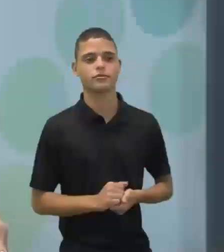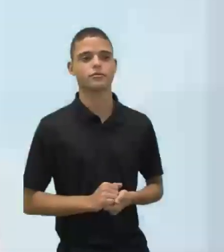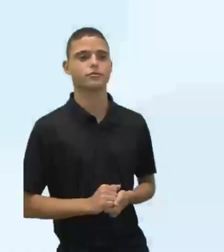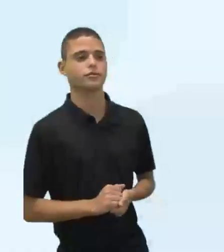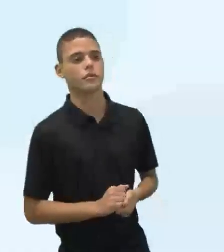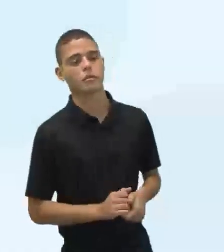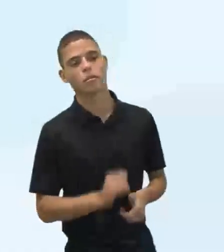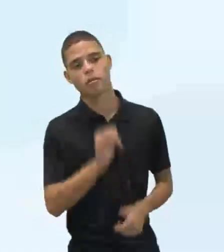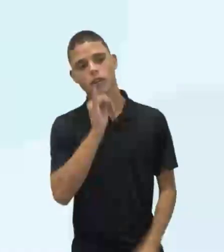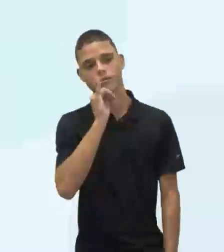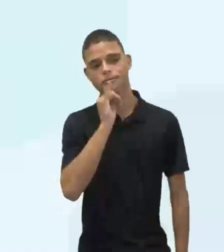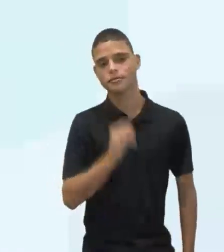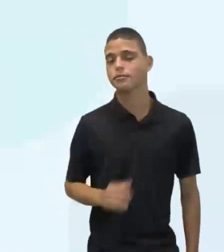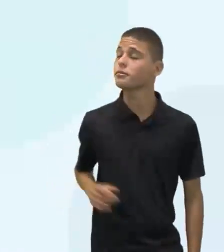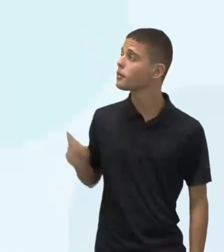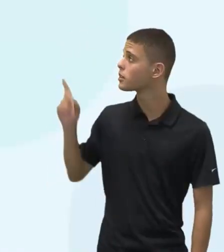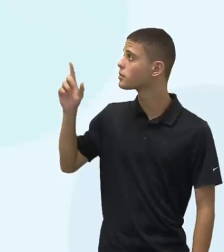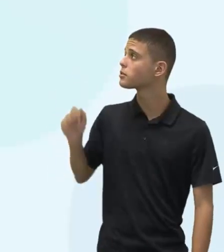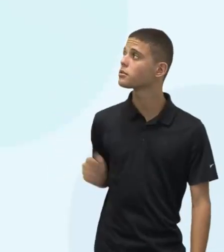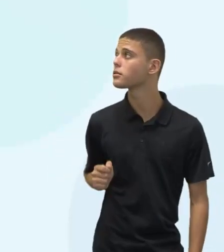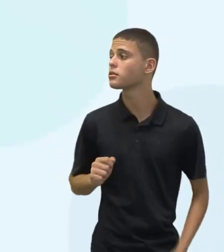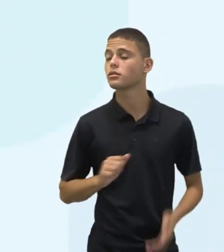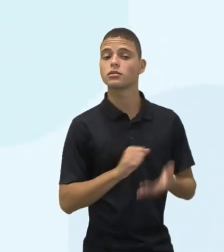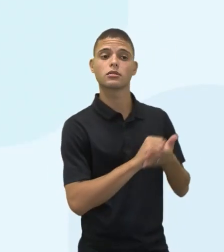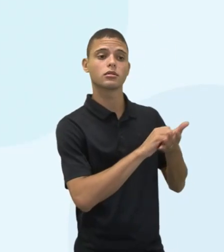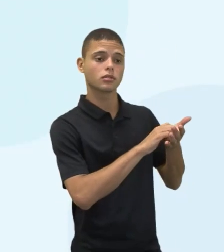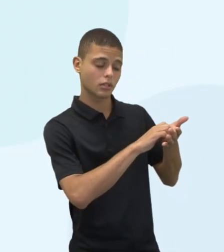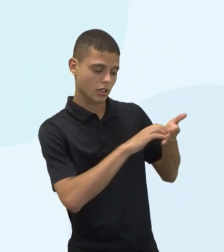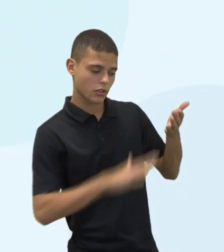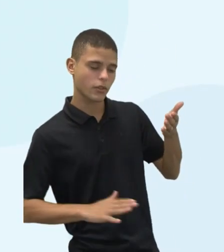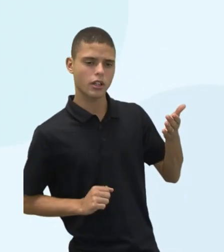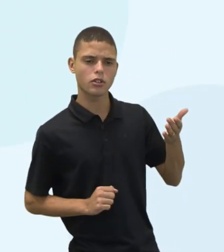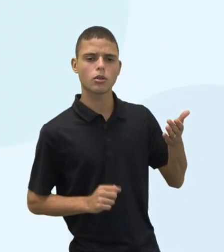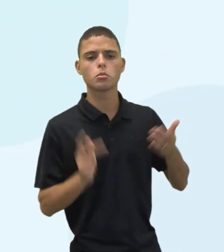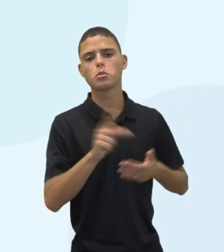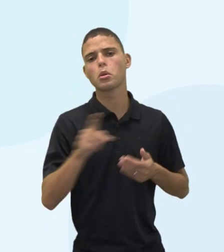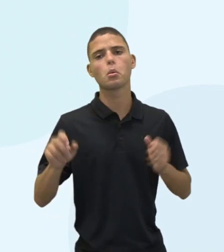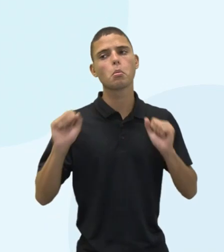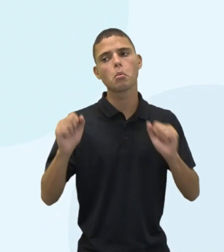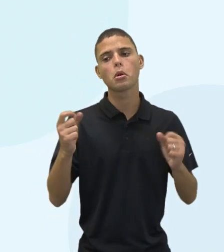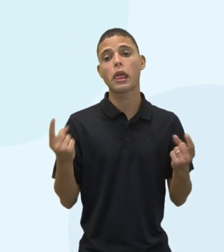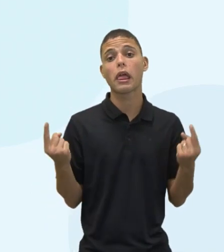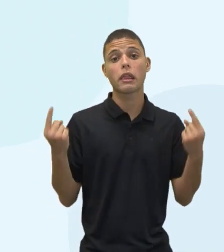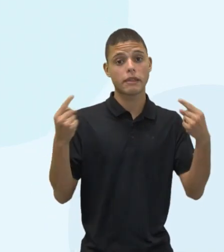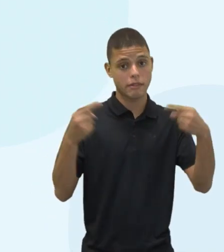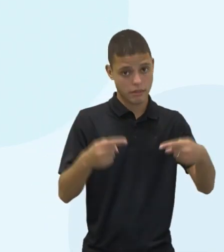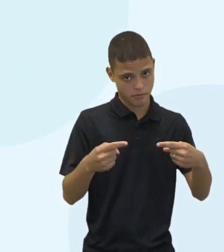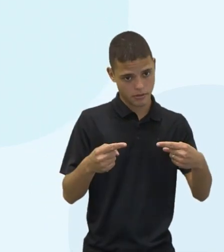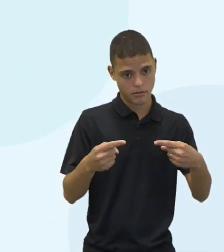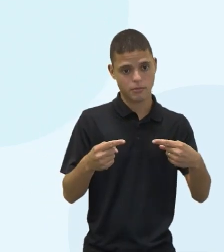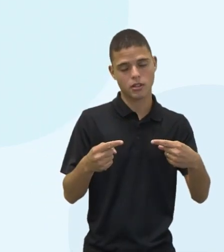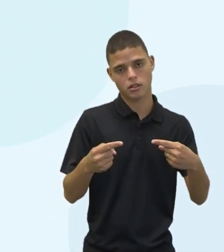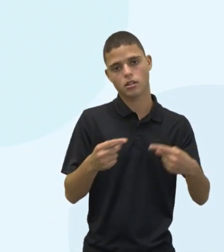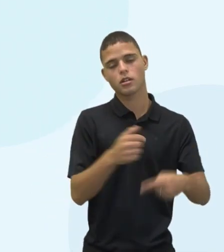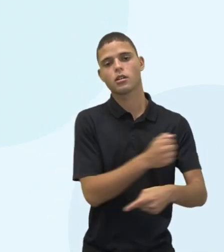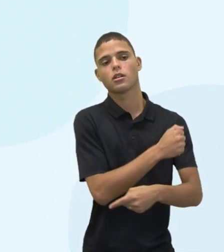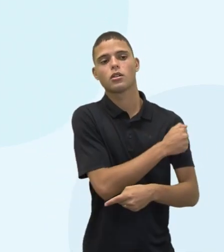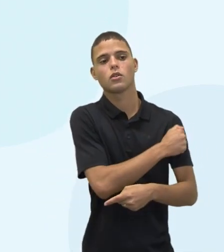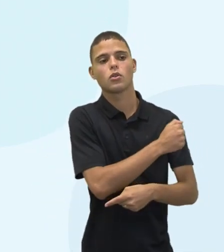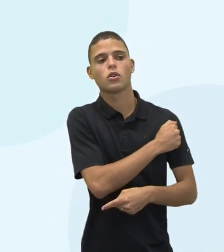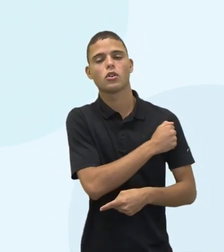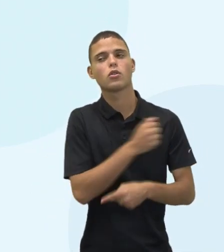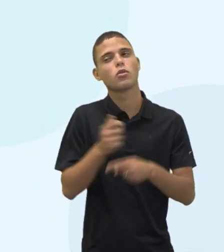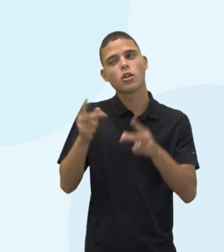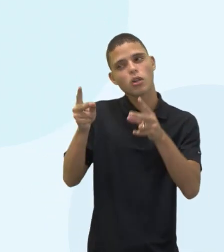exemplo mesmo, né? Como exemplo de atividade, o professor pode desafiar seus estudantes a um olhar mais atento ao horizonte matemático em